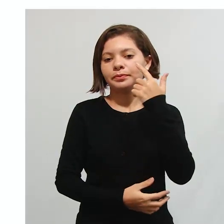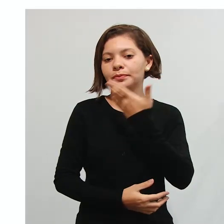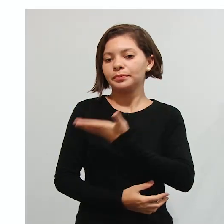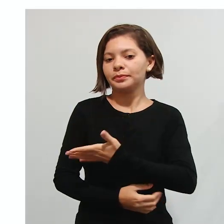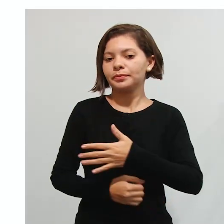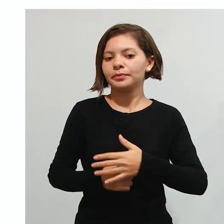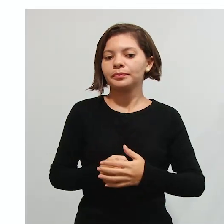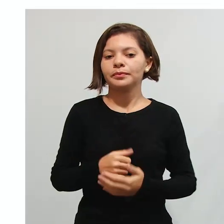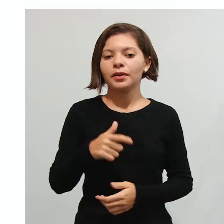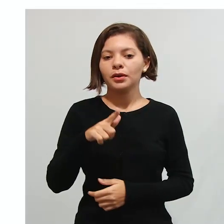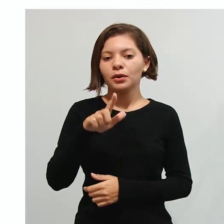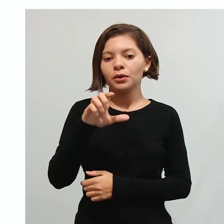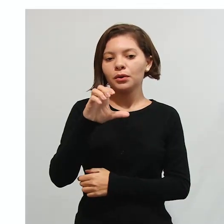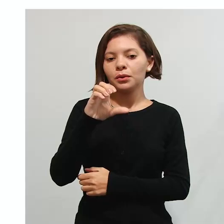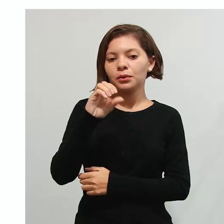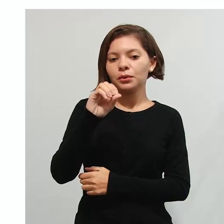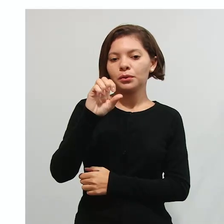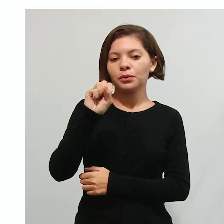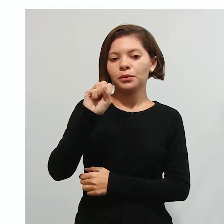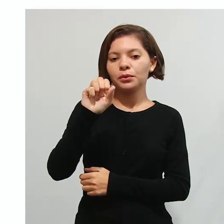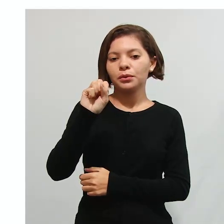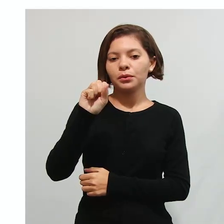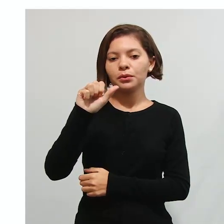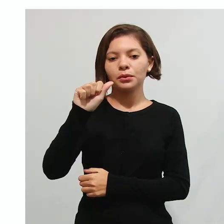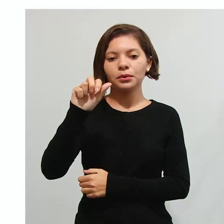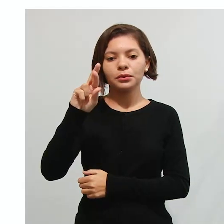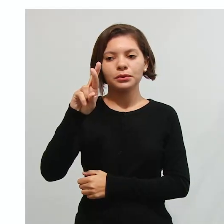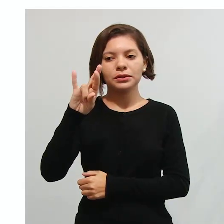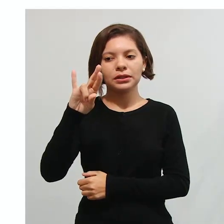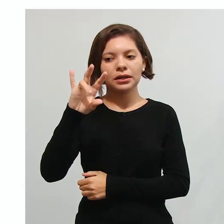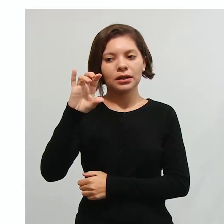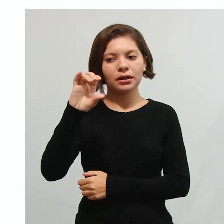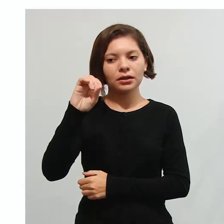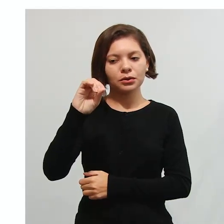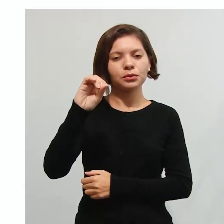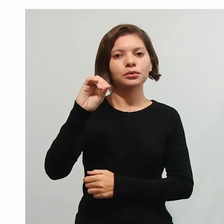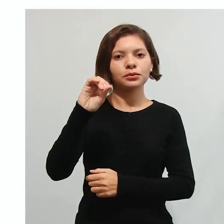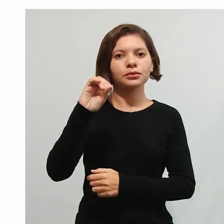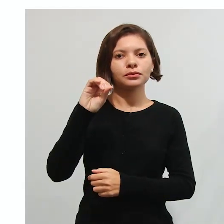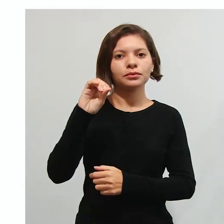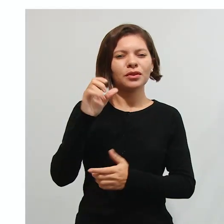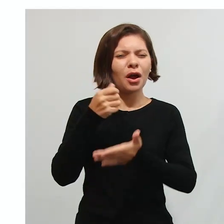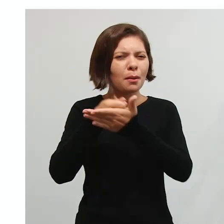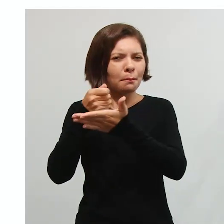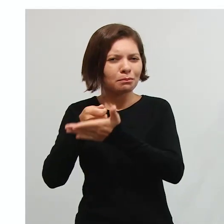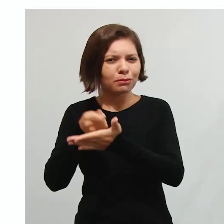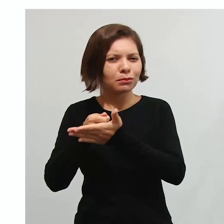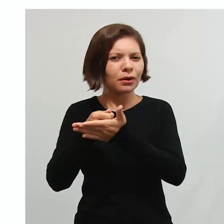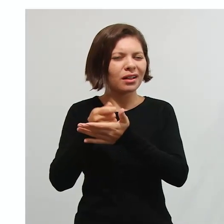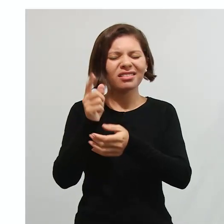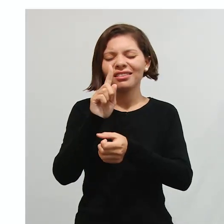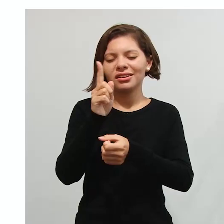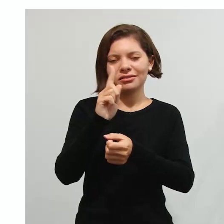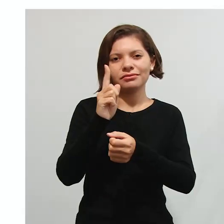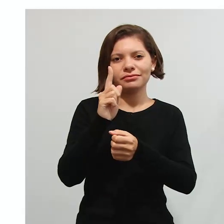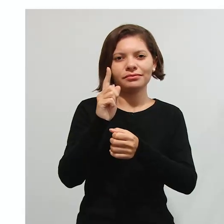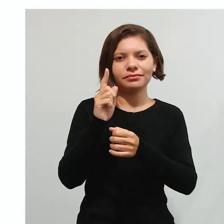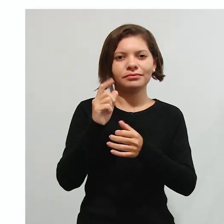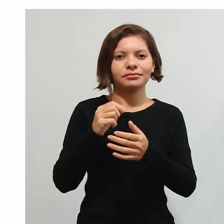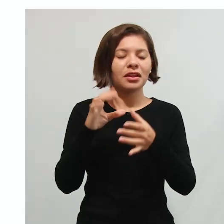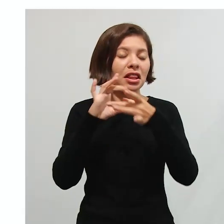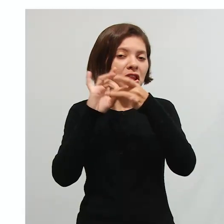Eh glossário que é opcional que seria né alguns termos aí não muito conhecidos então poderia se colocar um